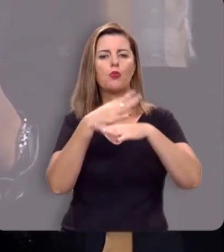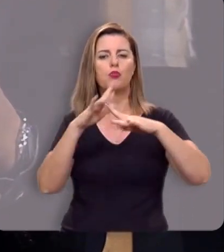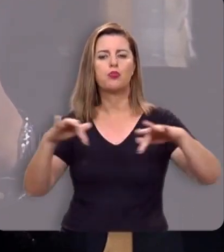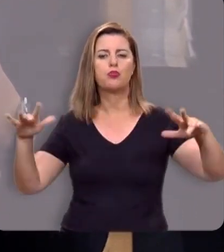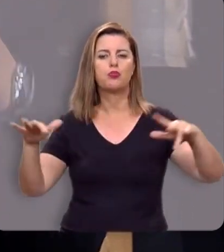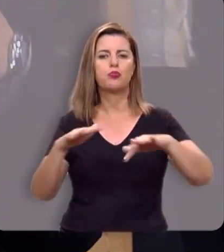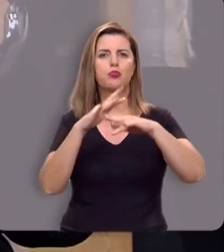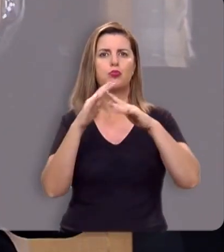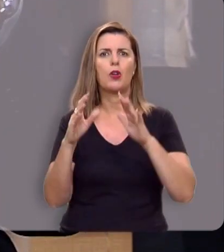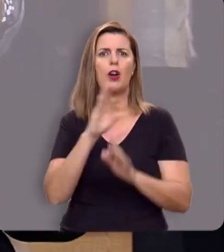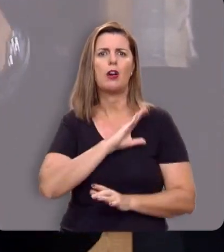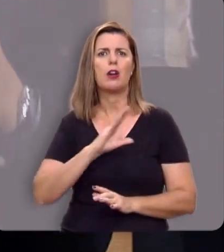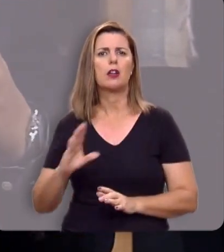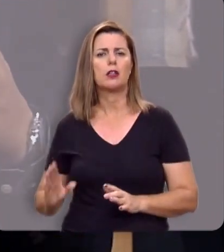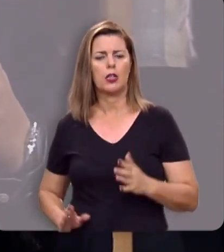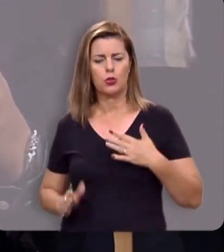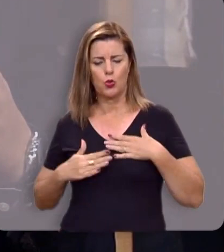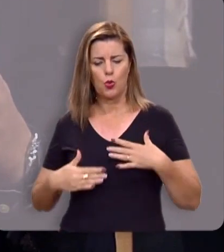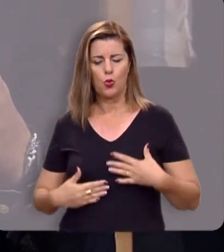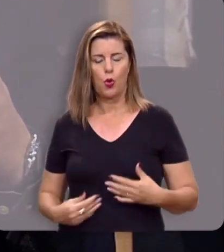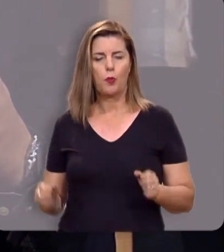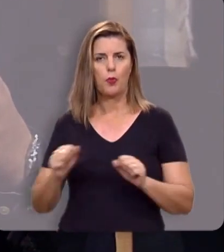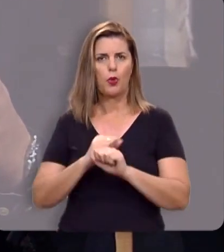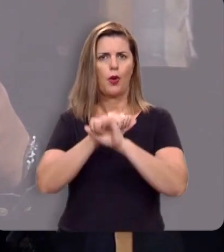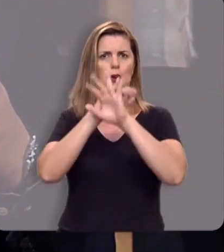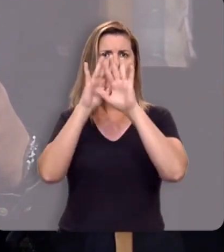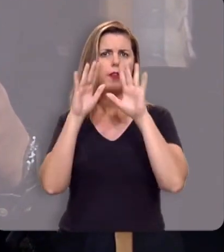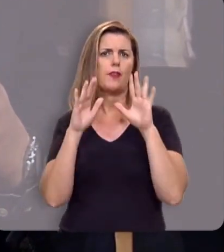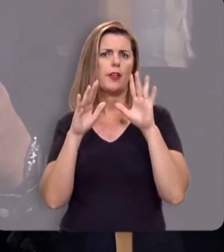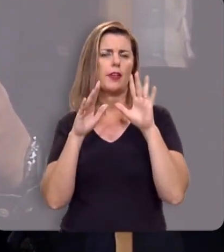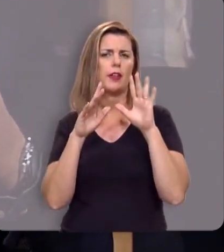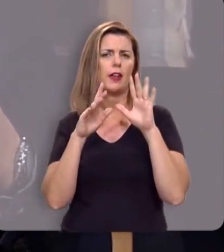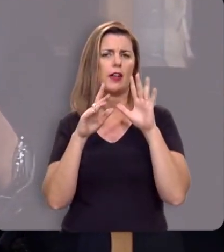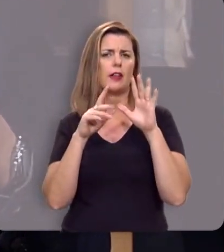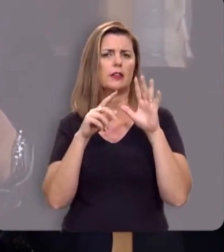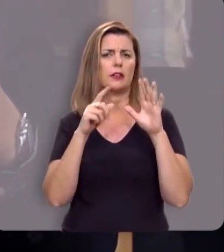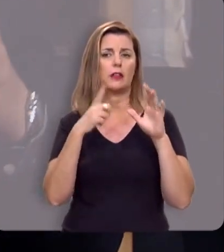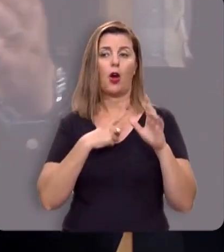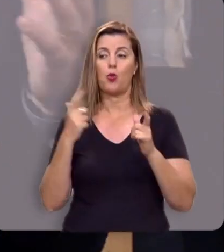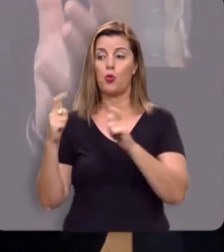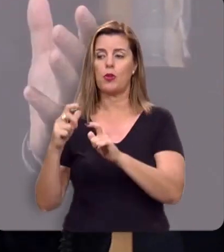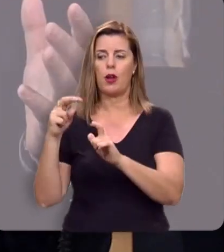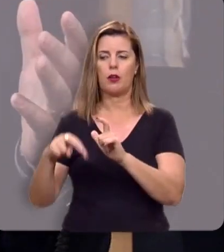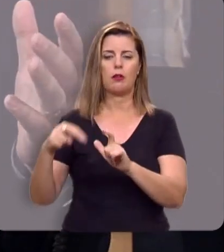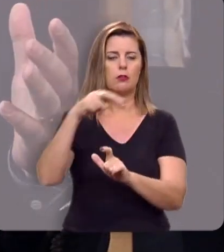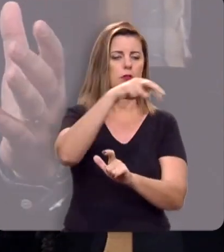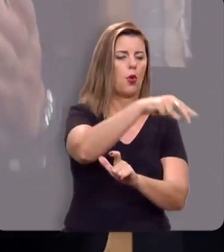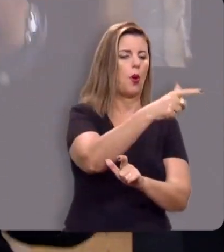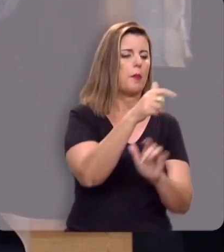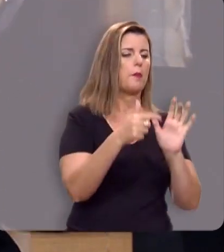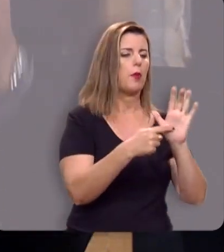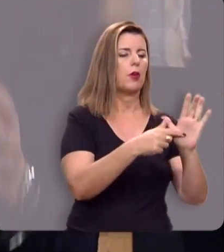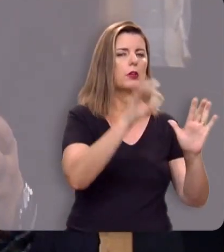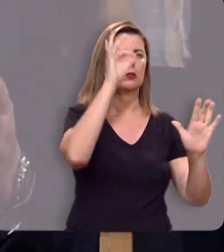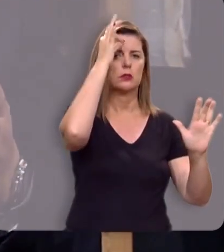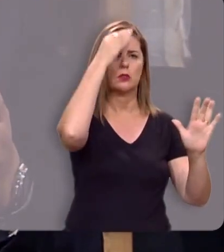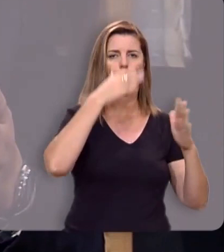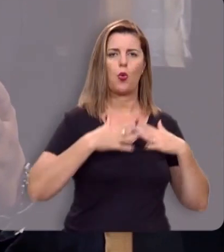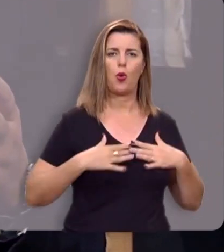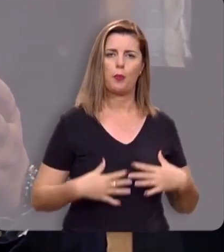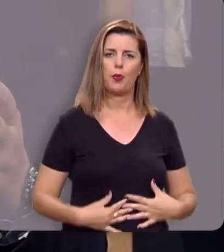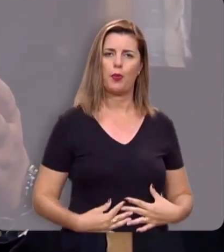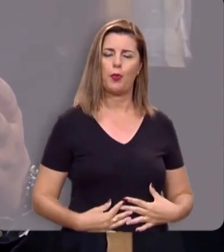águas. Cristo, com seu corpo glorificado, ele, por exemplo, sai de um lugar e aparece no outro em